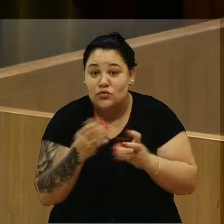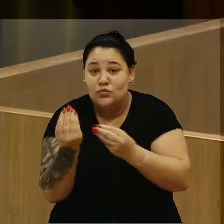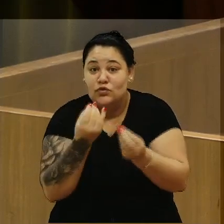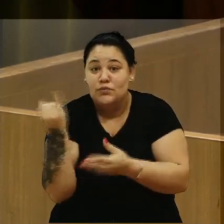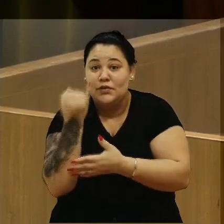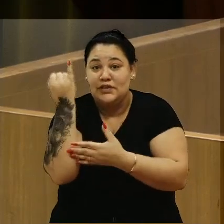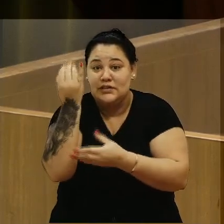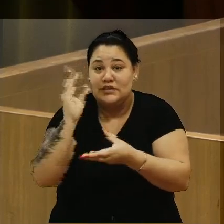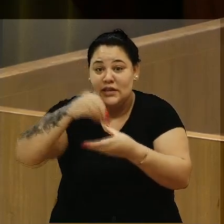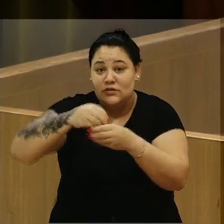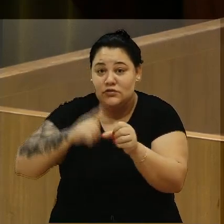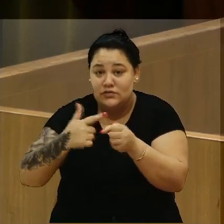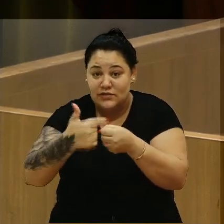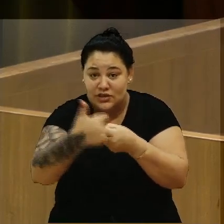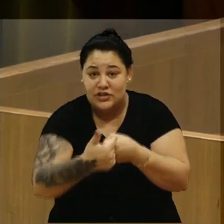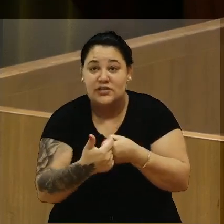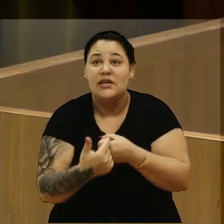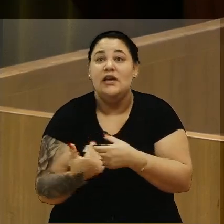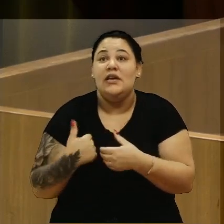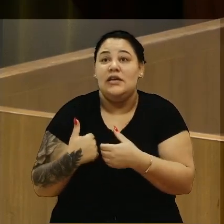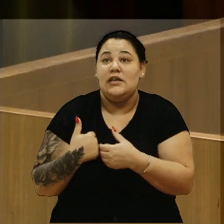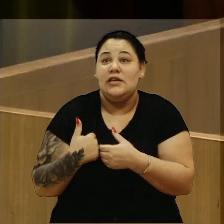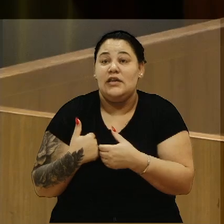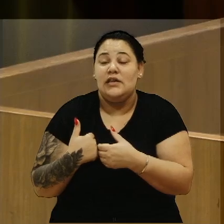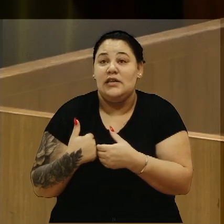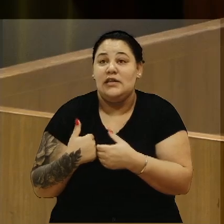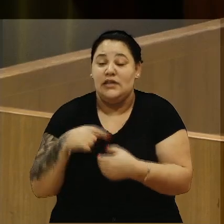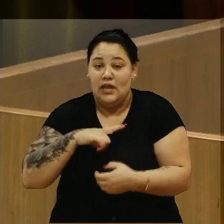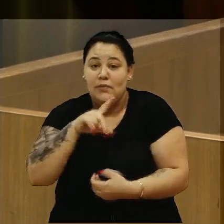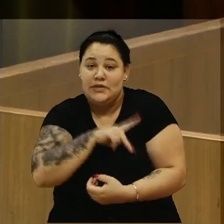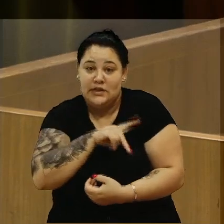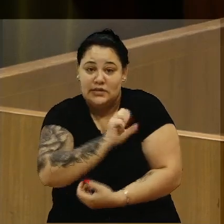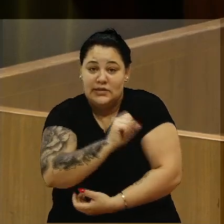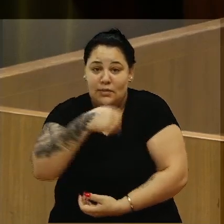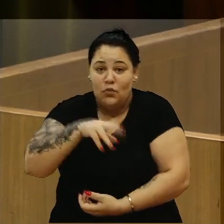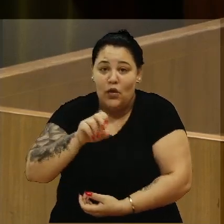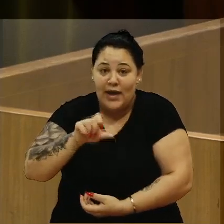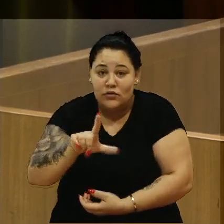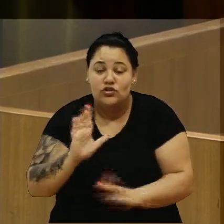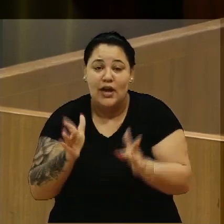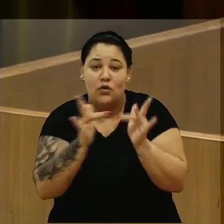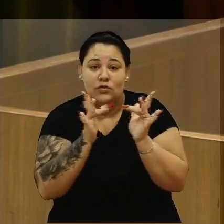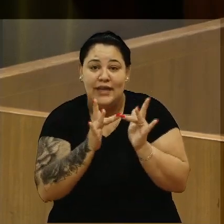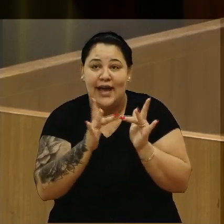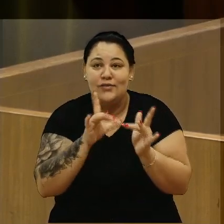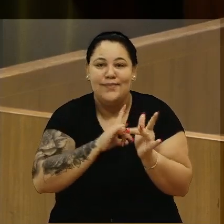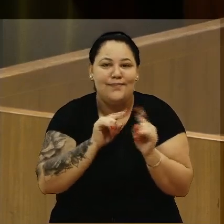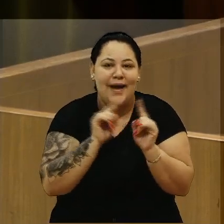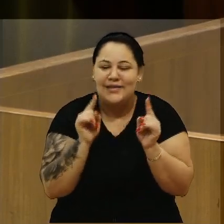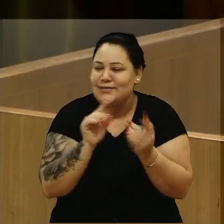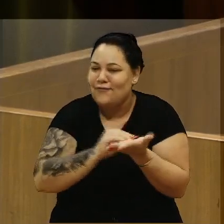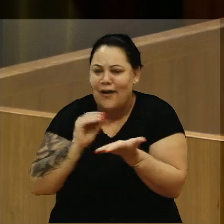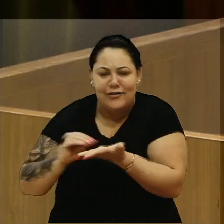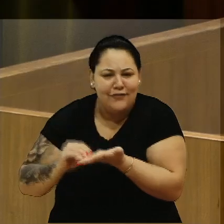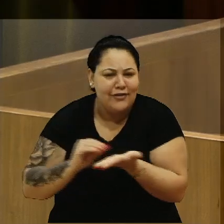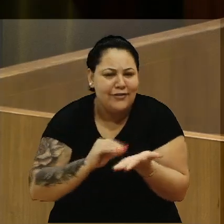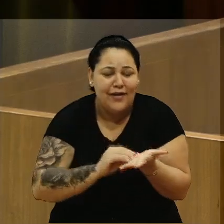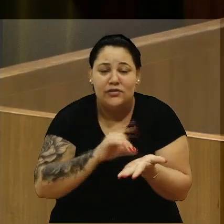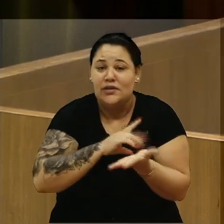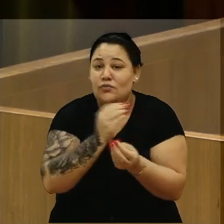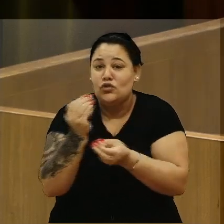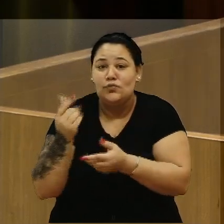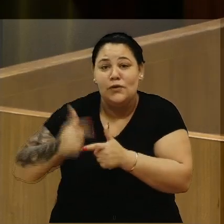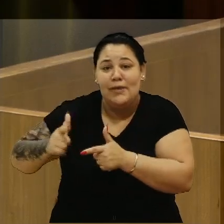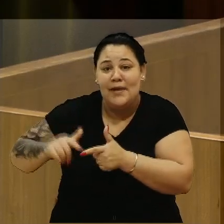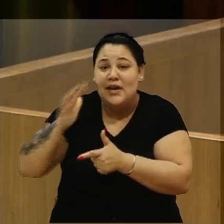cidade. E respeito, sim, o presidente Samuel. Temos tido um certo diálogo, mas tem muitas lacunas abertas, né? Nós precisamos conversar, mas precisamos